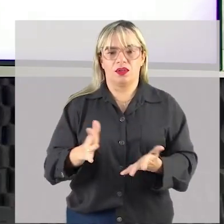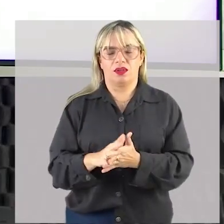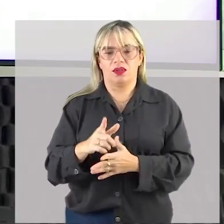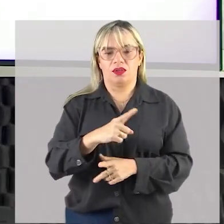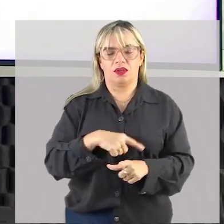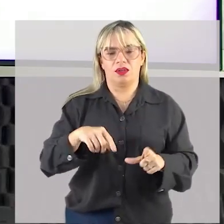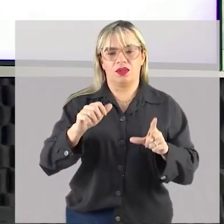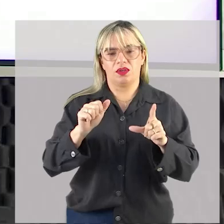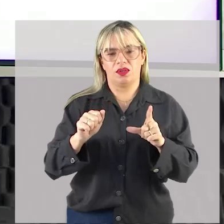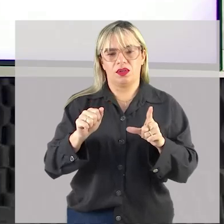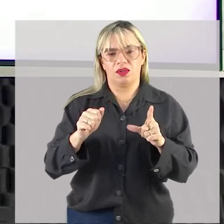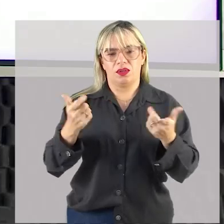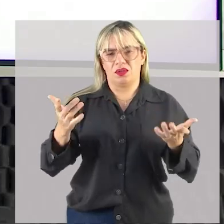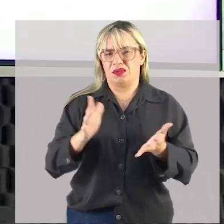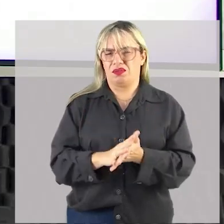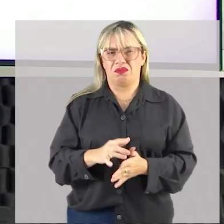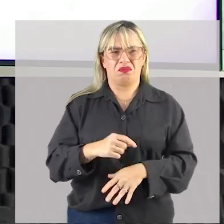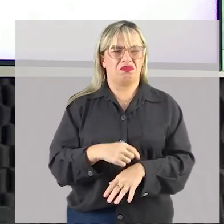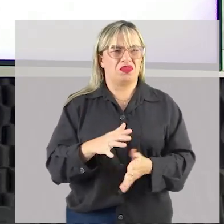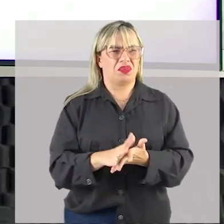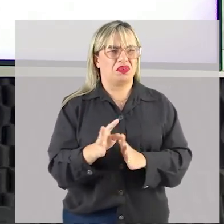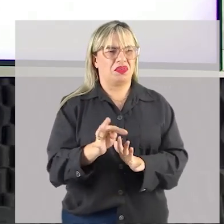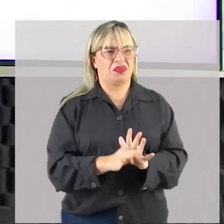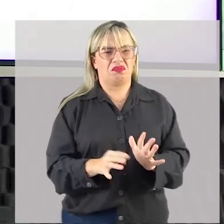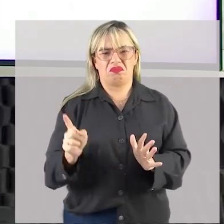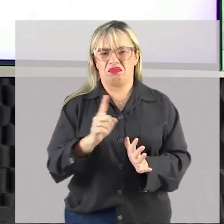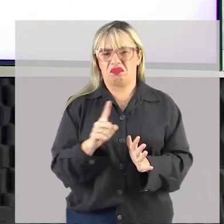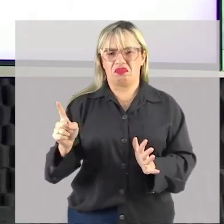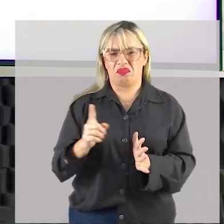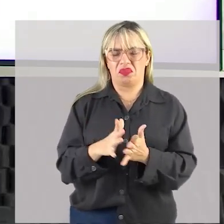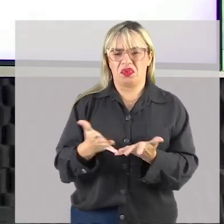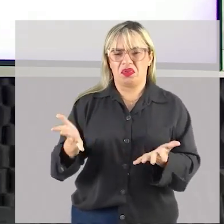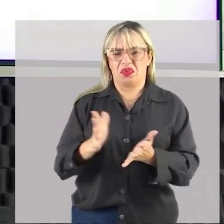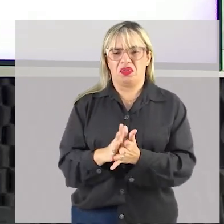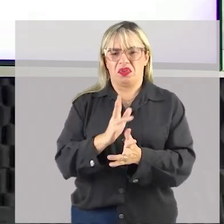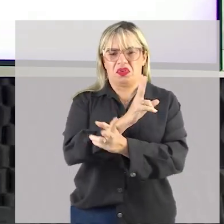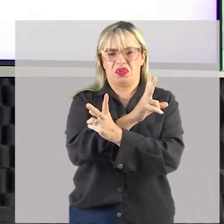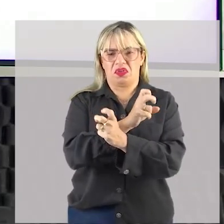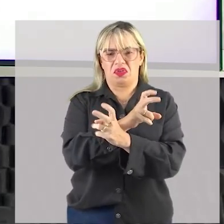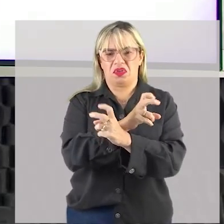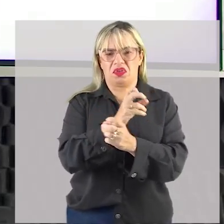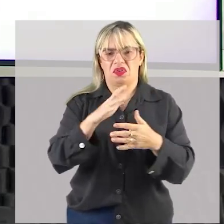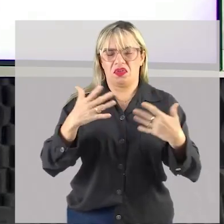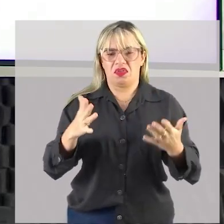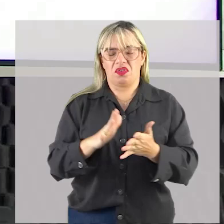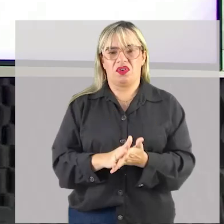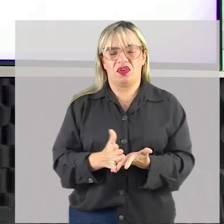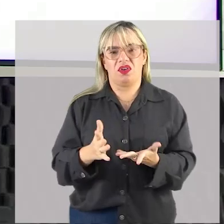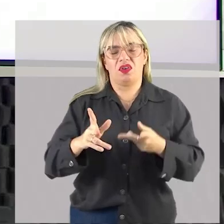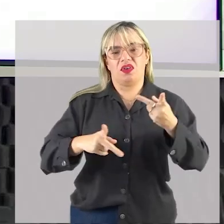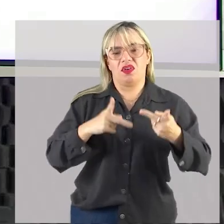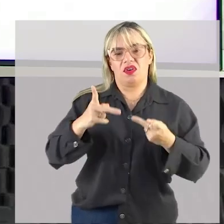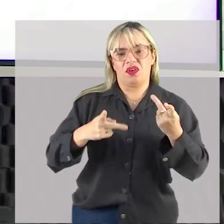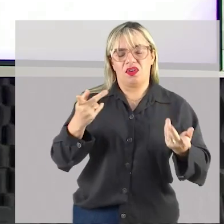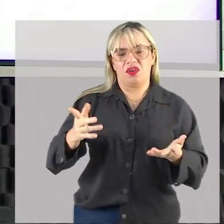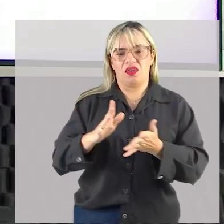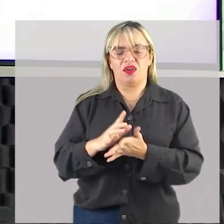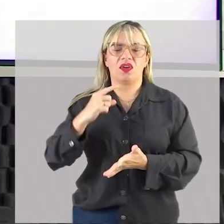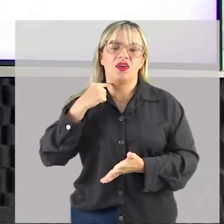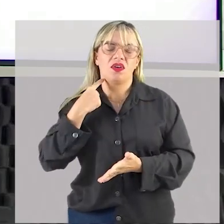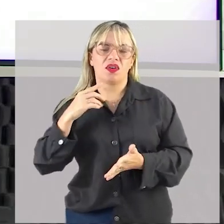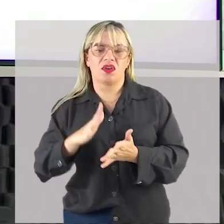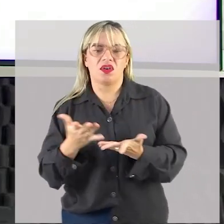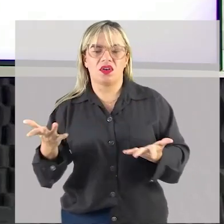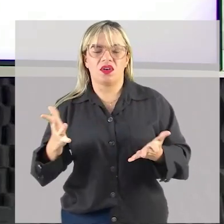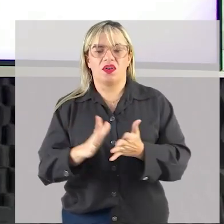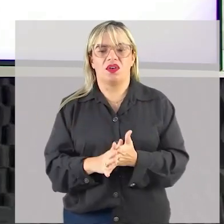tóxicos, mas em momento nenhum o texto fala em toxicidade. O texto fala na produção de uma quantidade grande desse tipo de